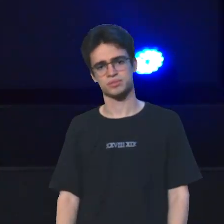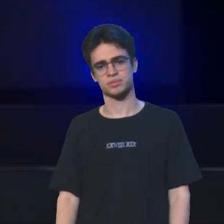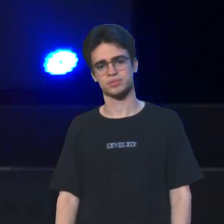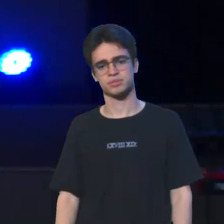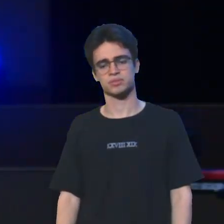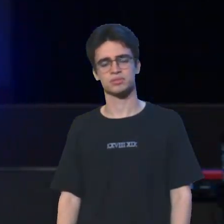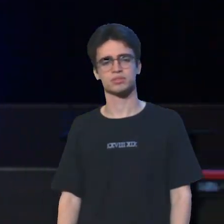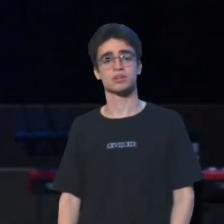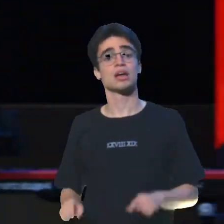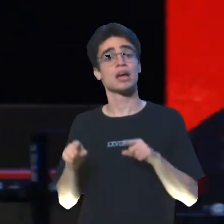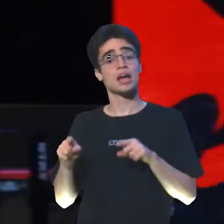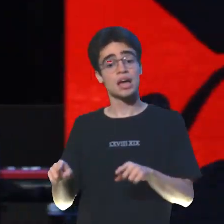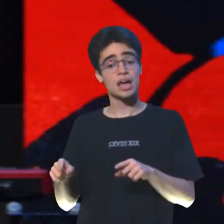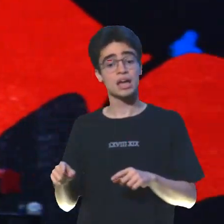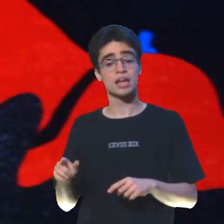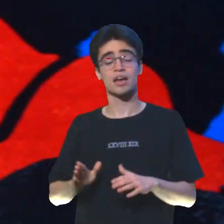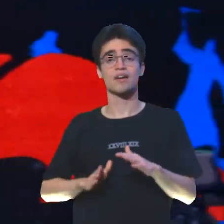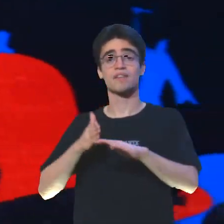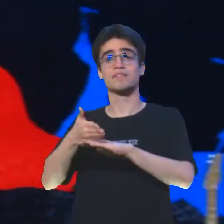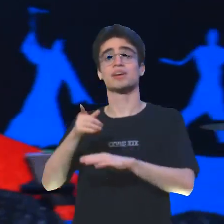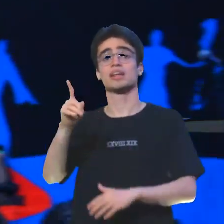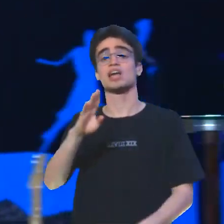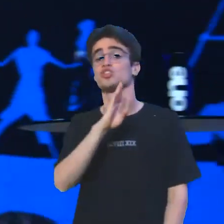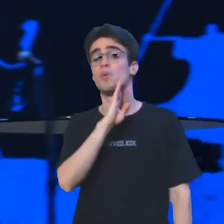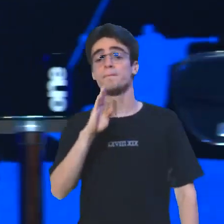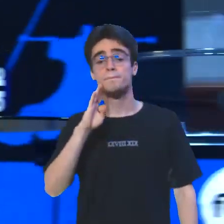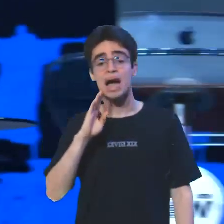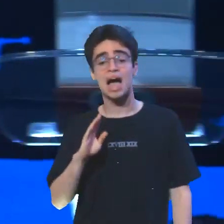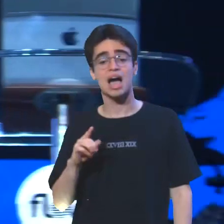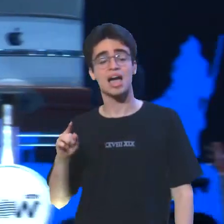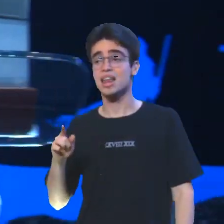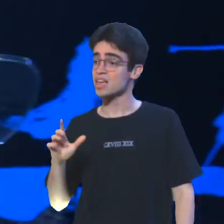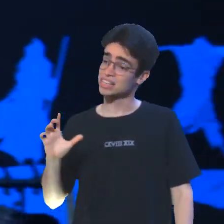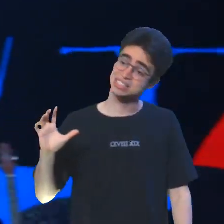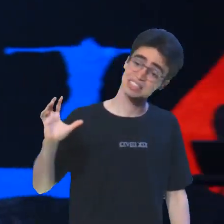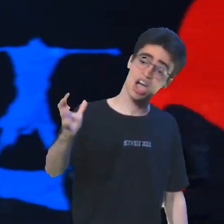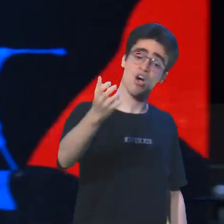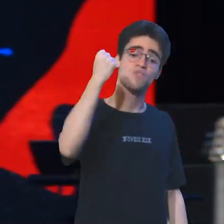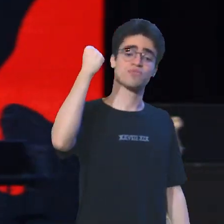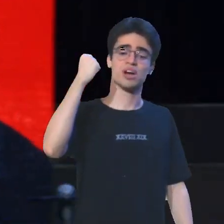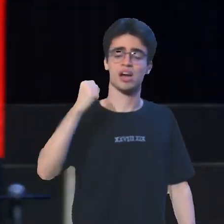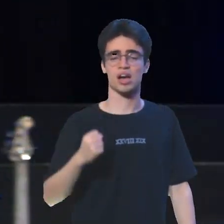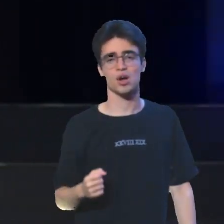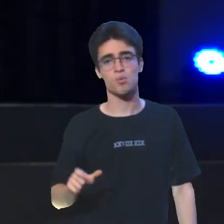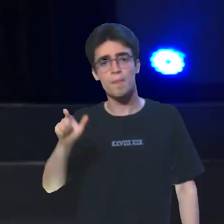O cara foi praticamente num bar resgatar um cara